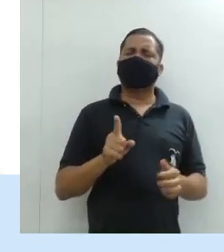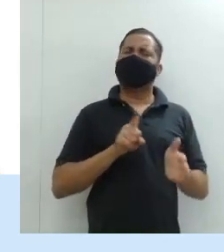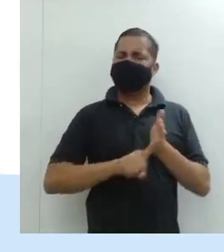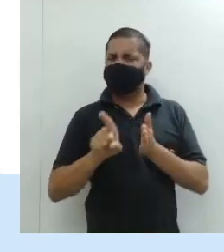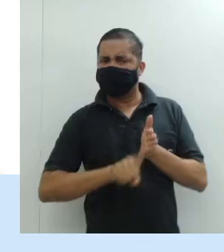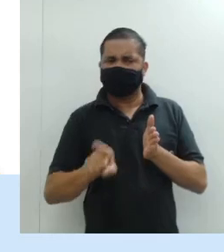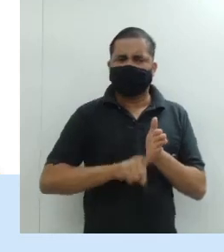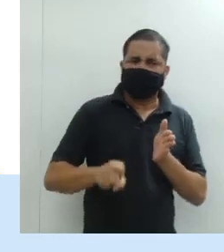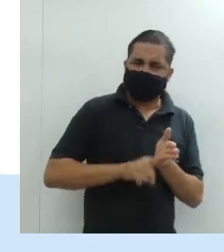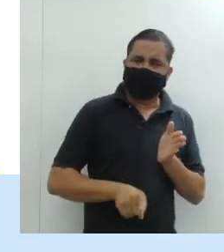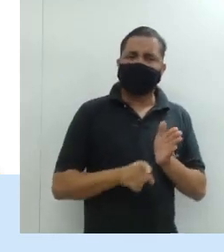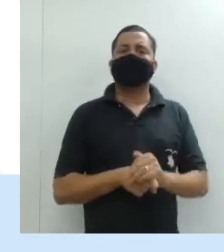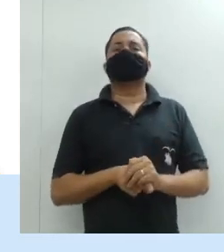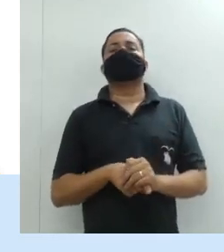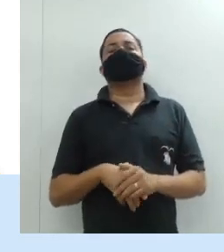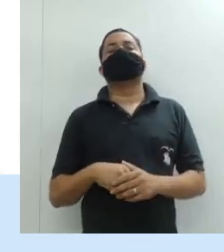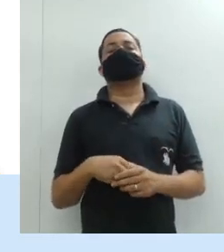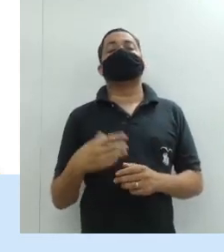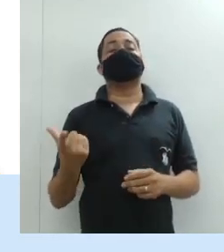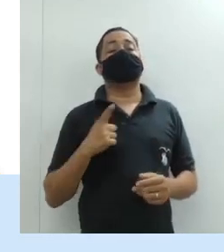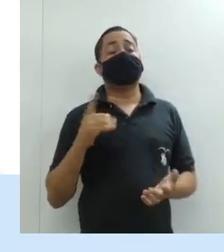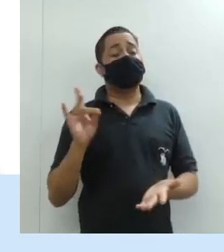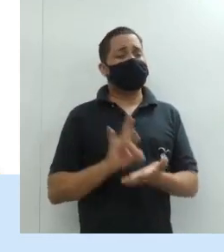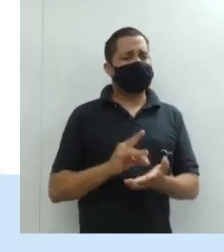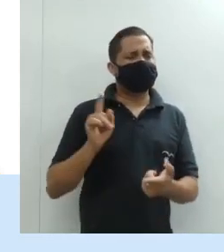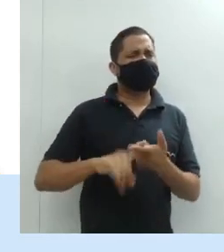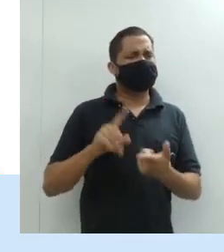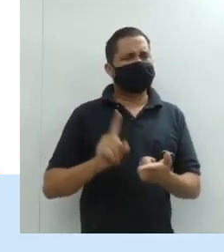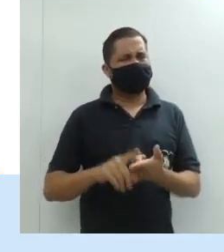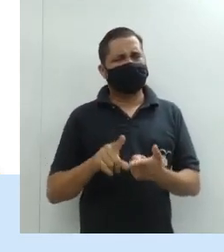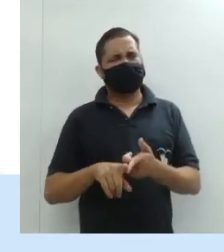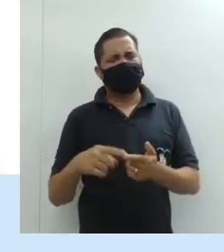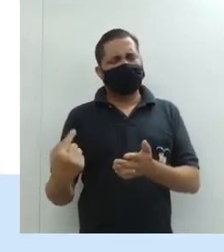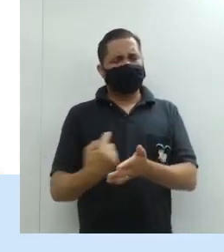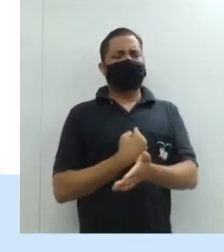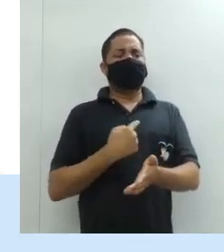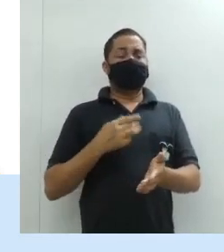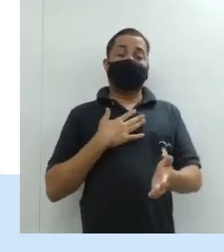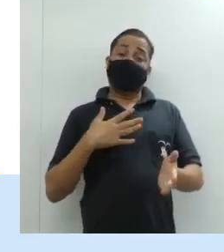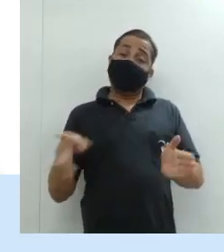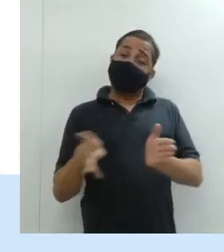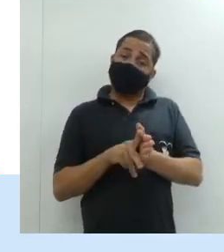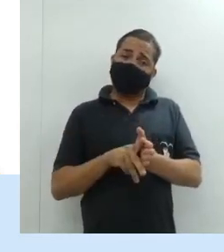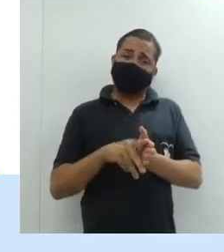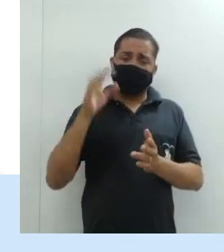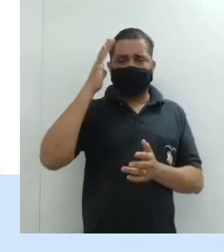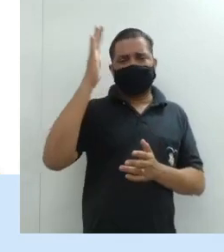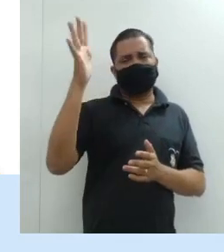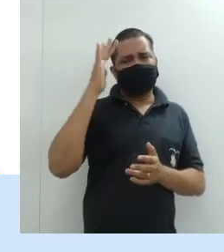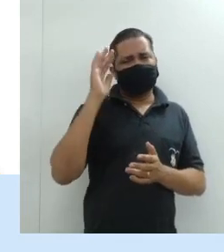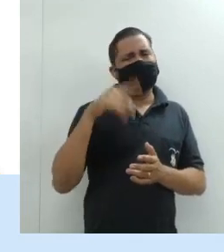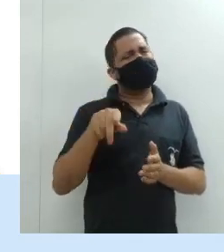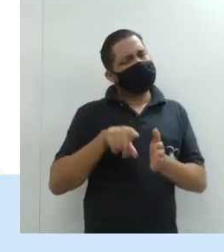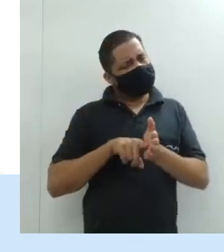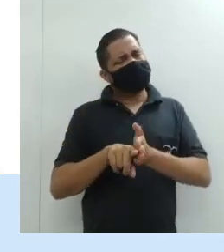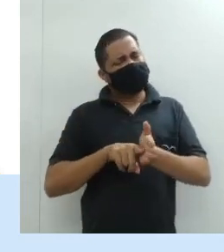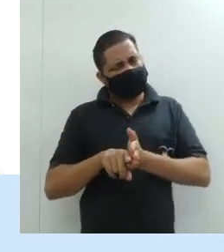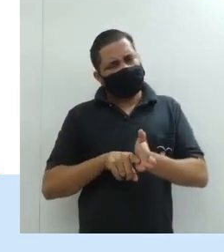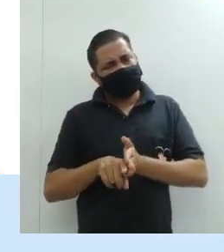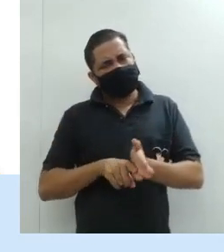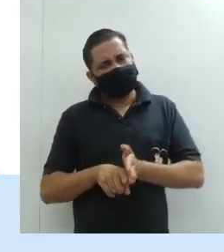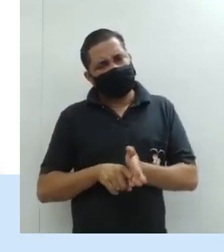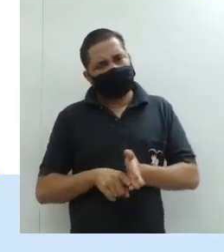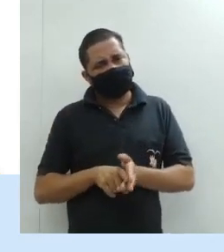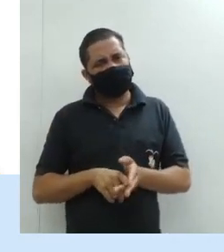questionar, certo? Diante da realidade e também questionar o seu próprio pensamento. Busquem o estudar, pesquisar os